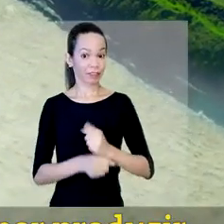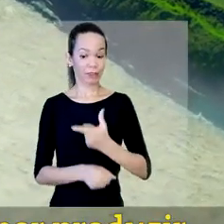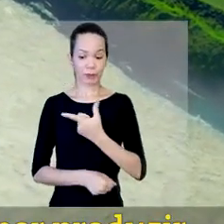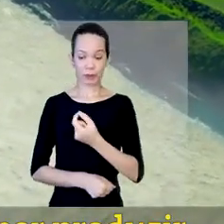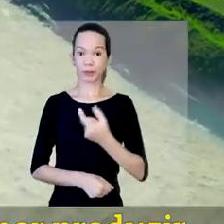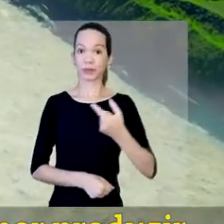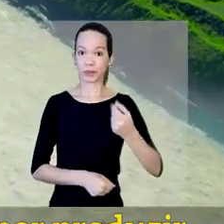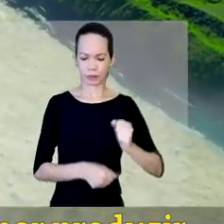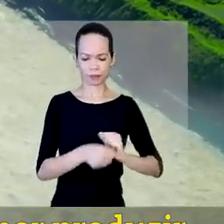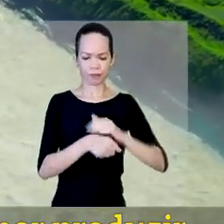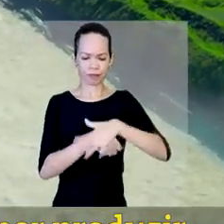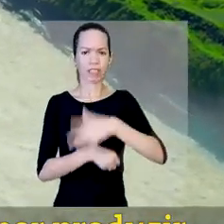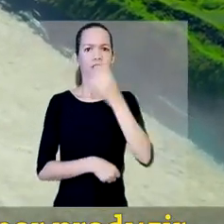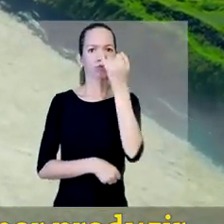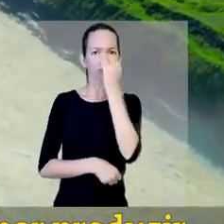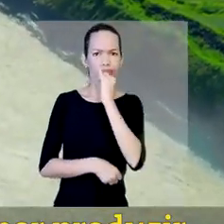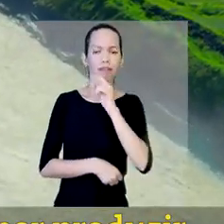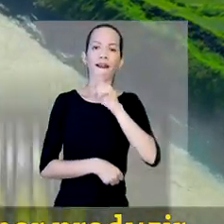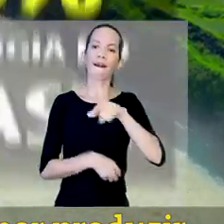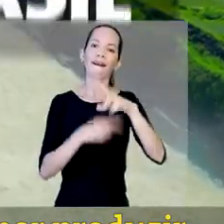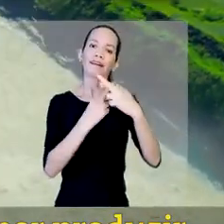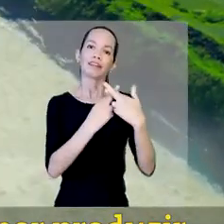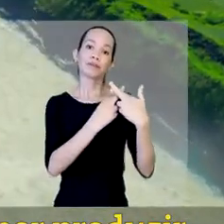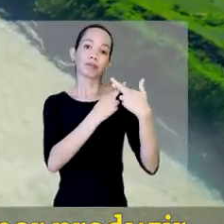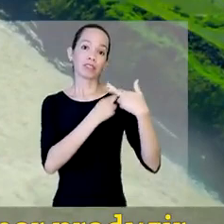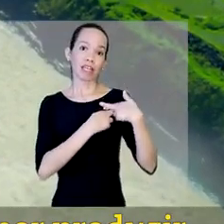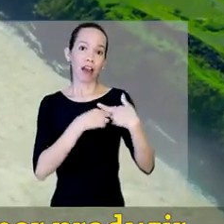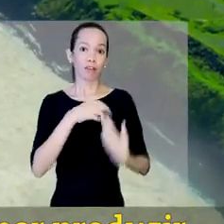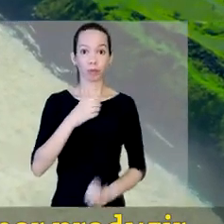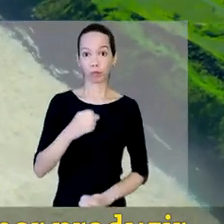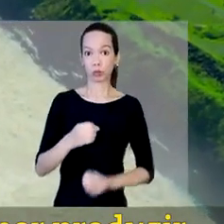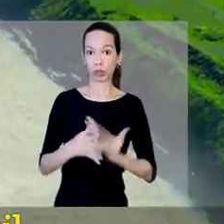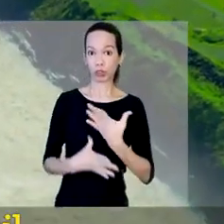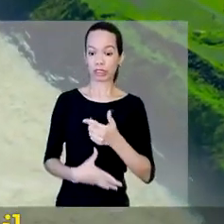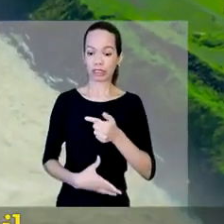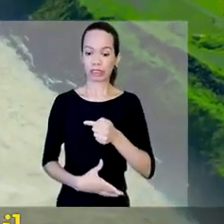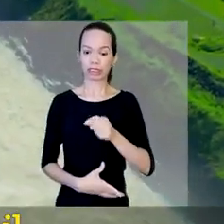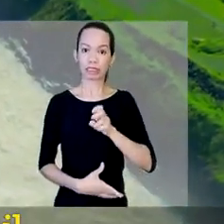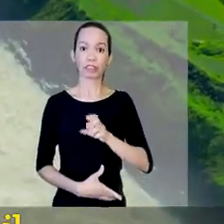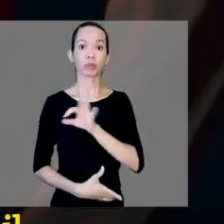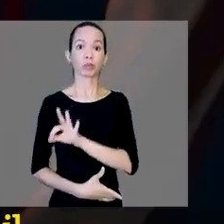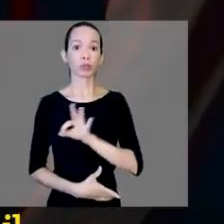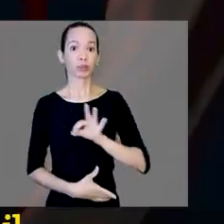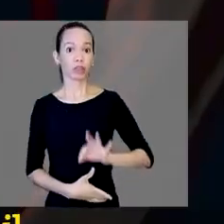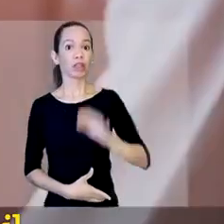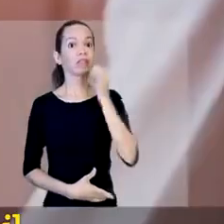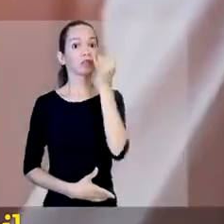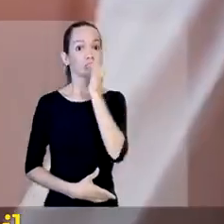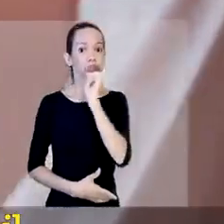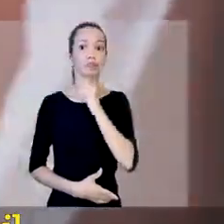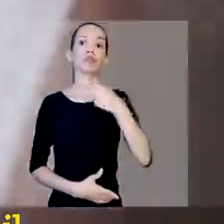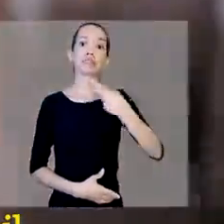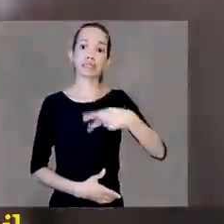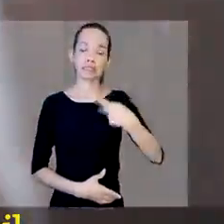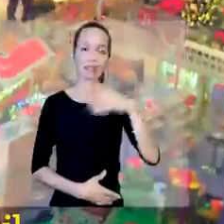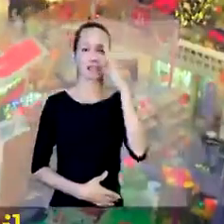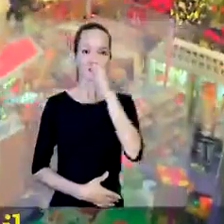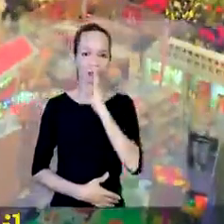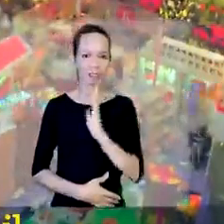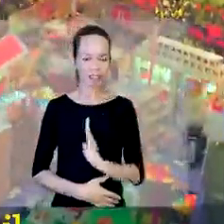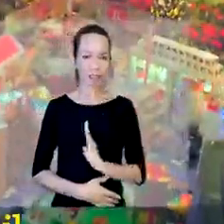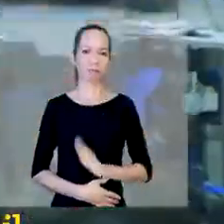Em 2020, as usinas hidrelétricas foram responsáveis por produzir 75% da energia